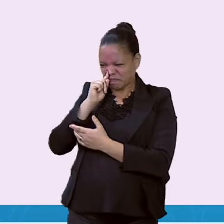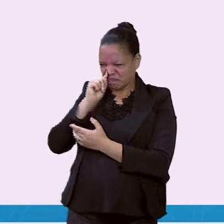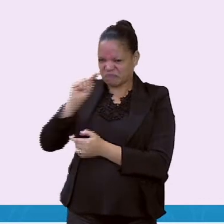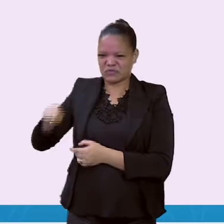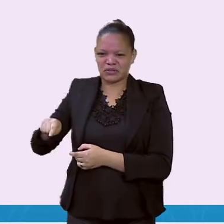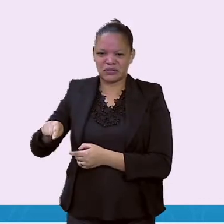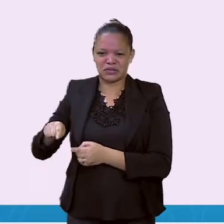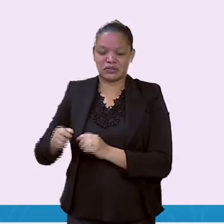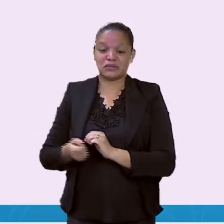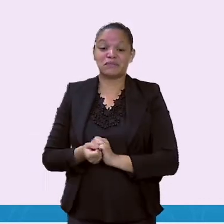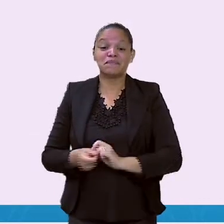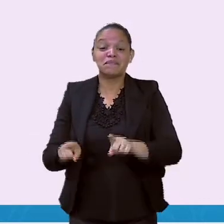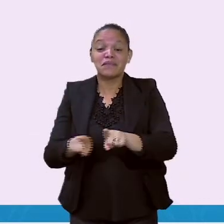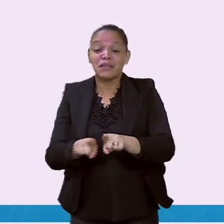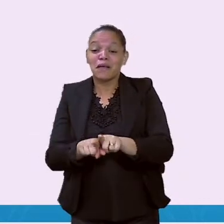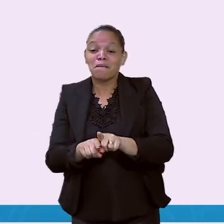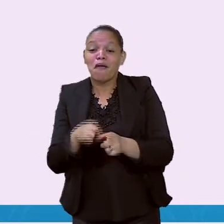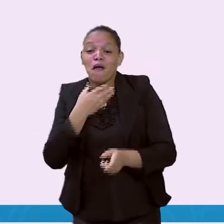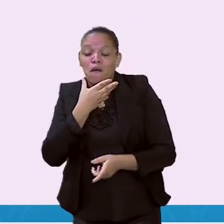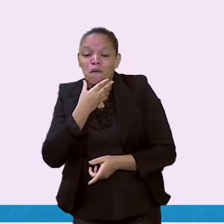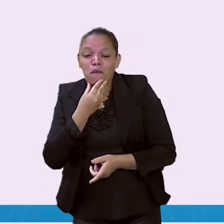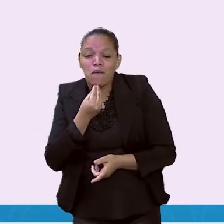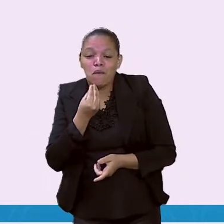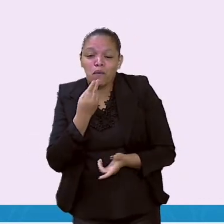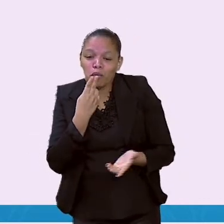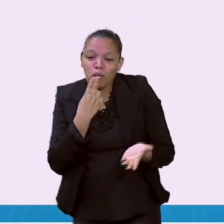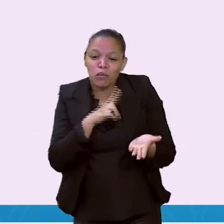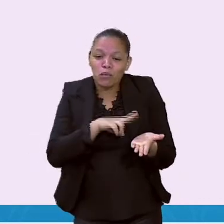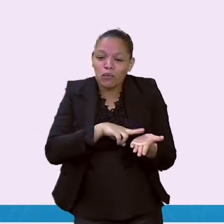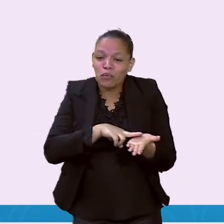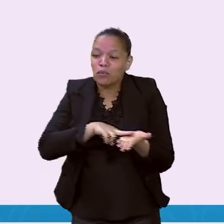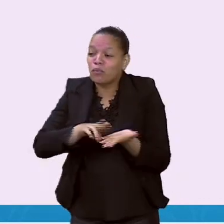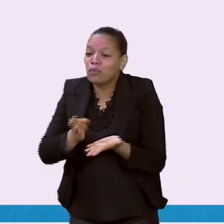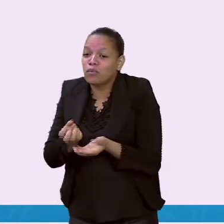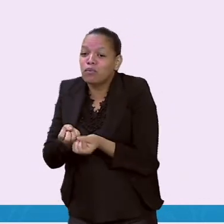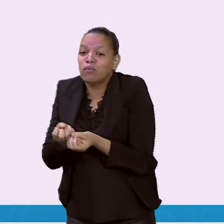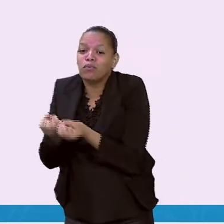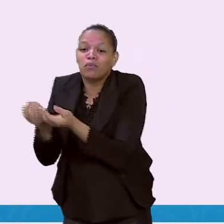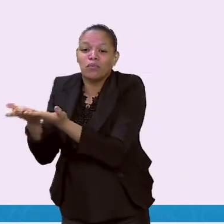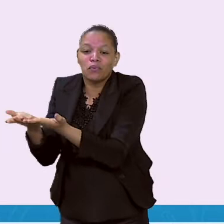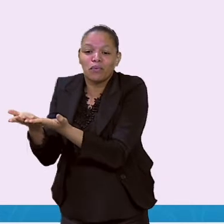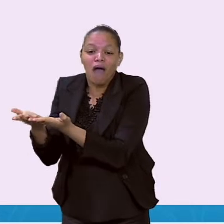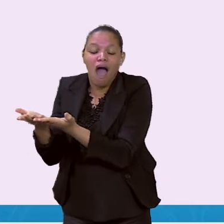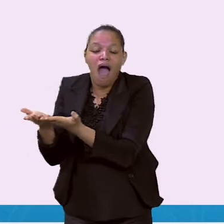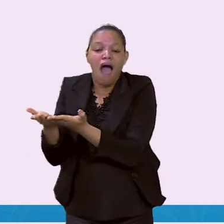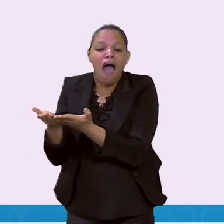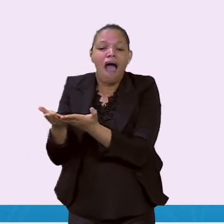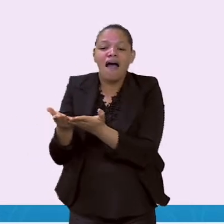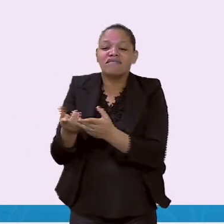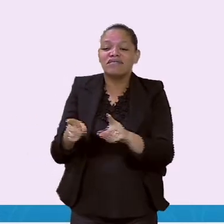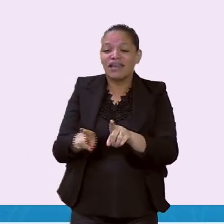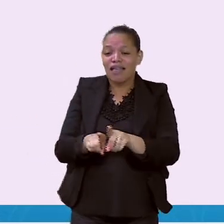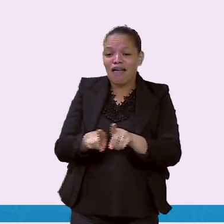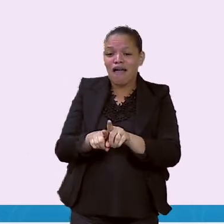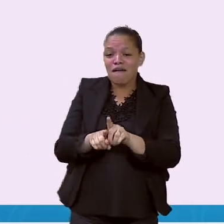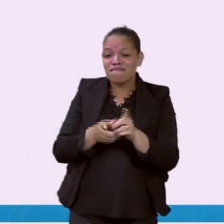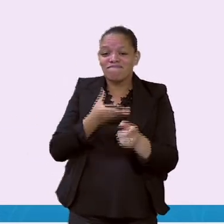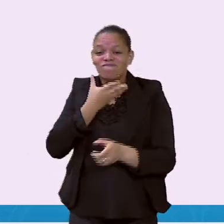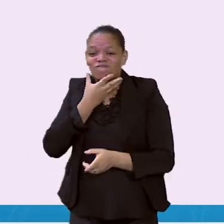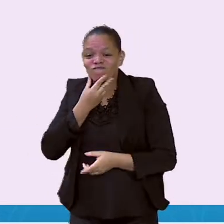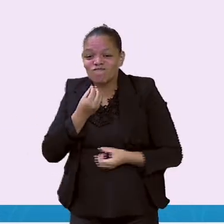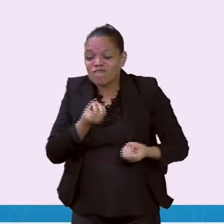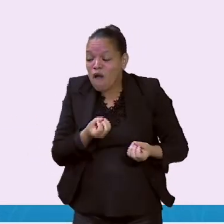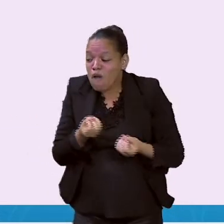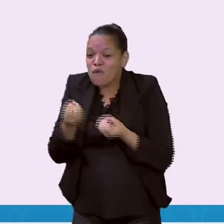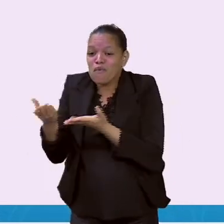fruteiro que vende frutas. Mas o homem que entrega água na casa do alemão não se